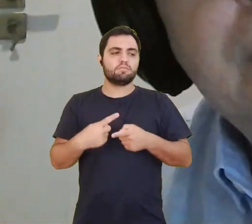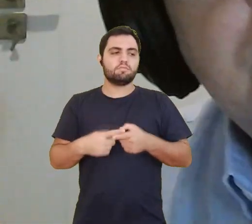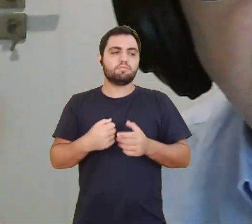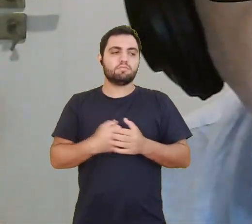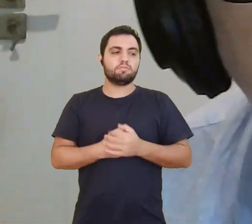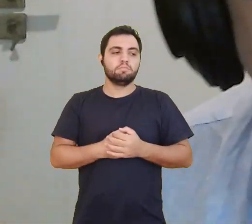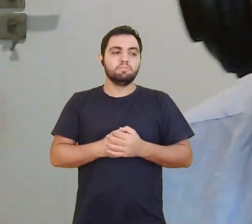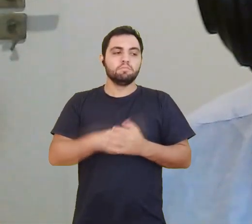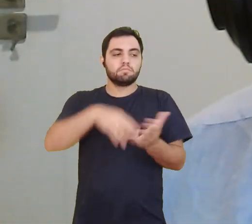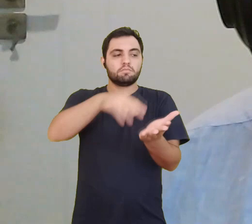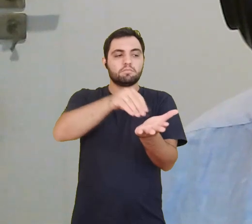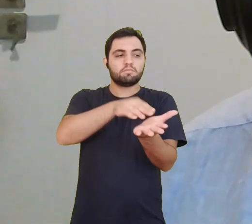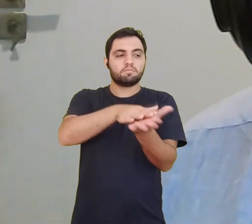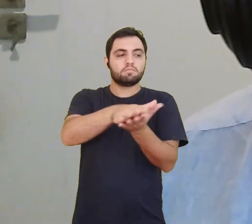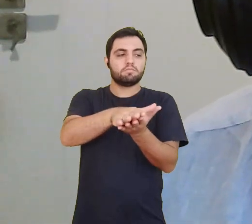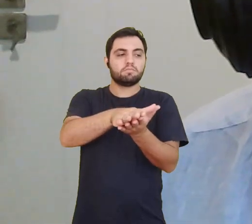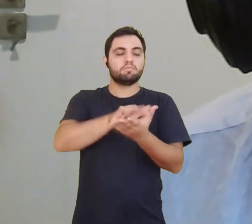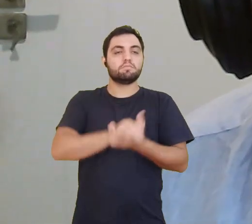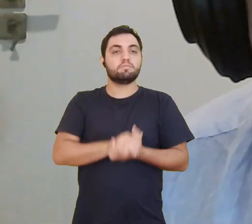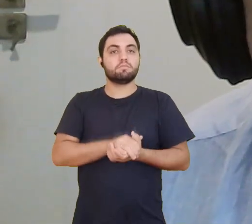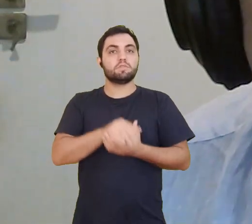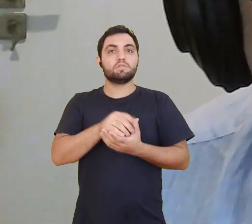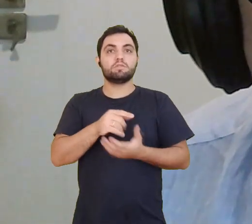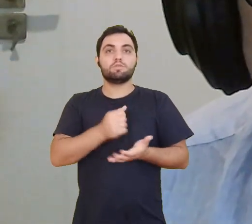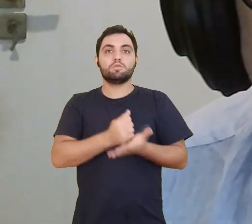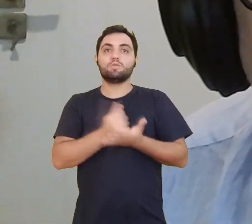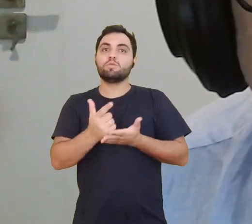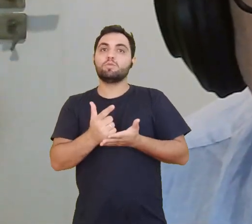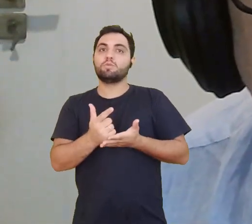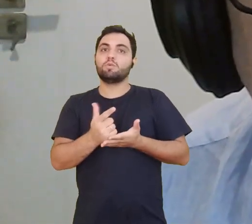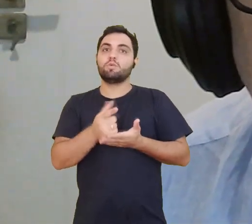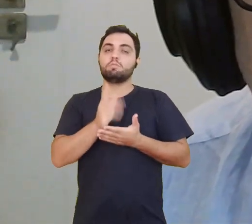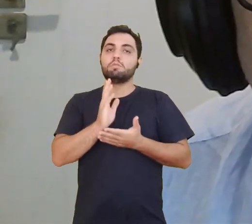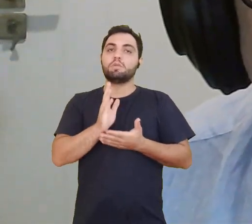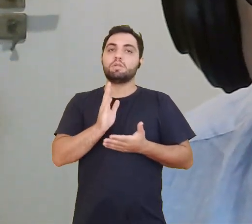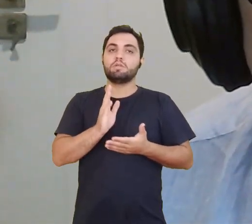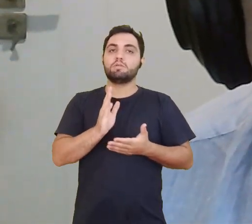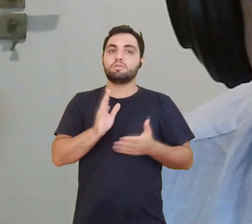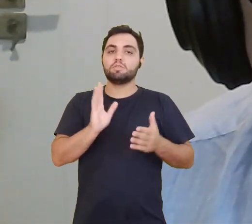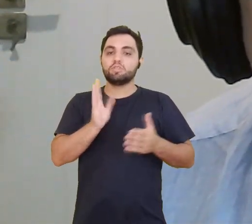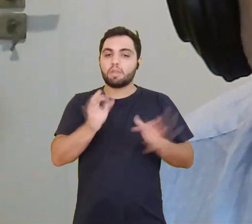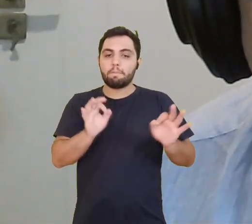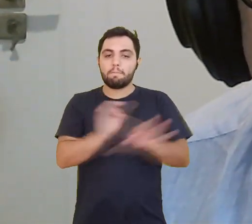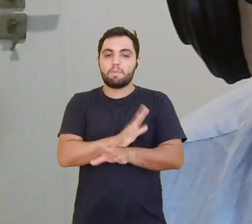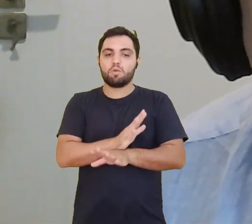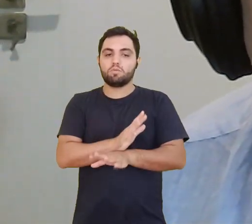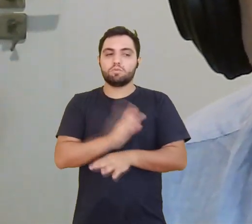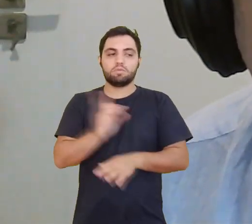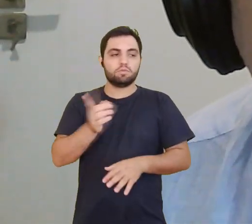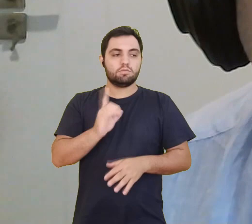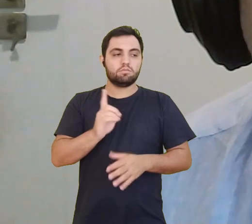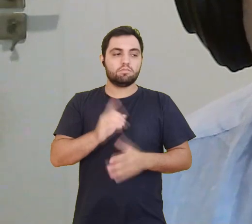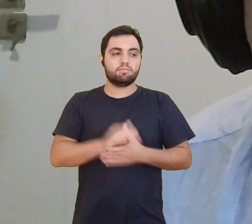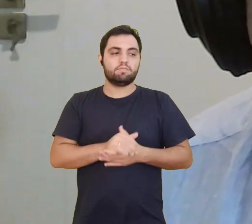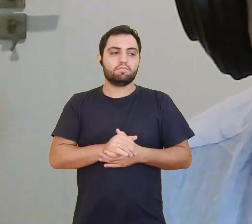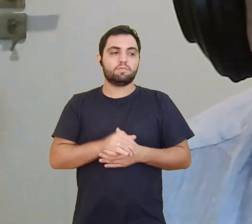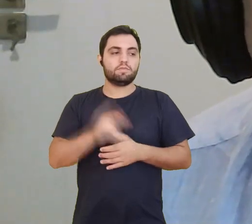porque impressoras você não compra montada. Você não compra montadas, né?